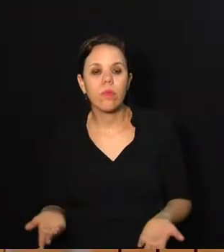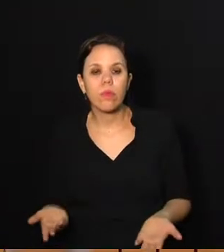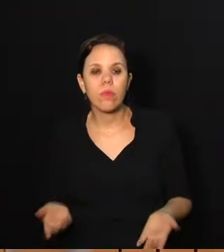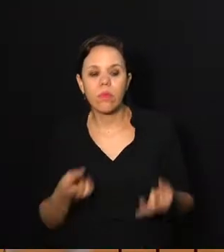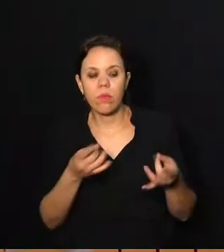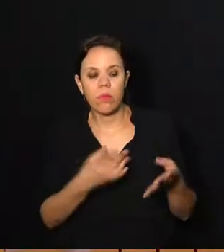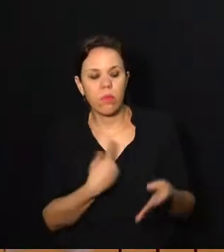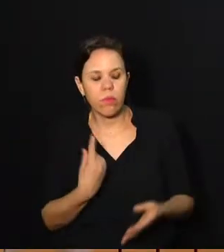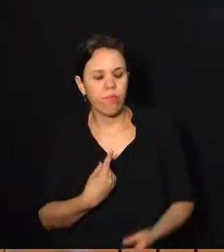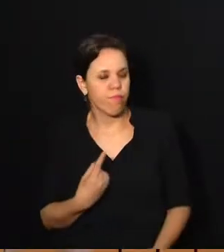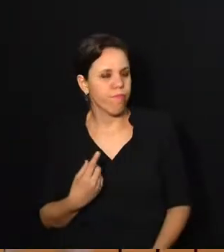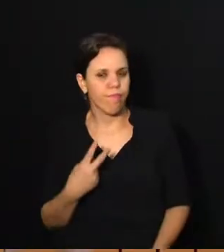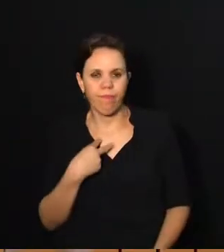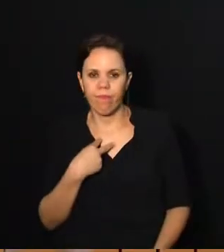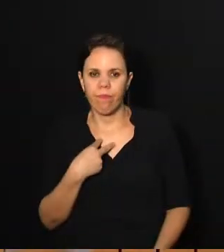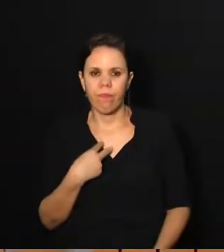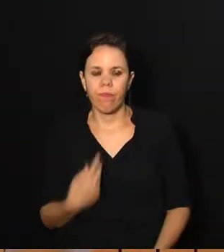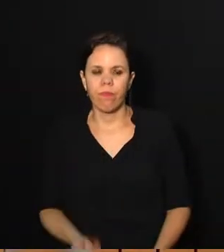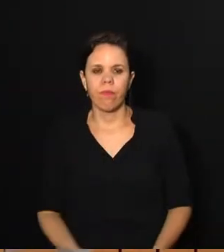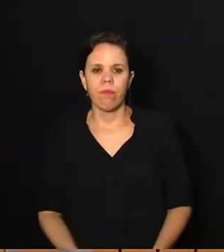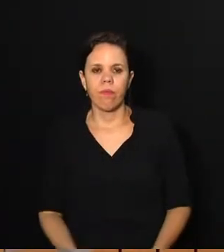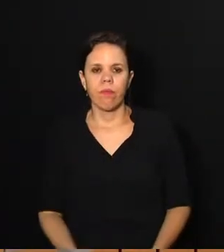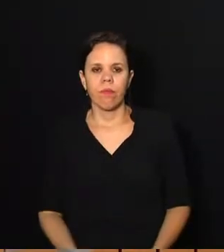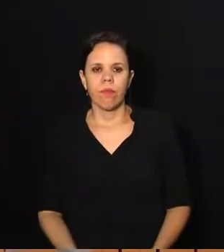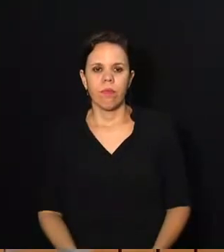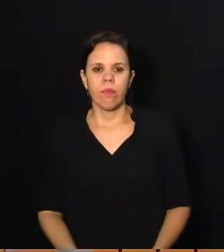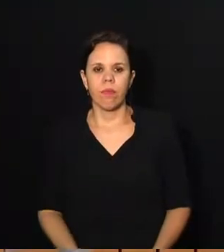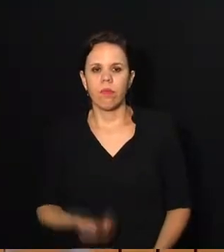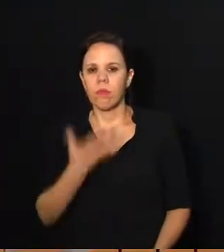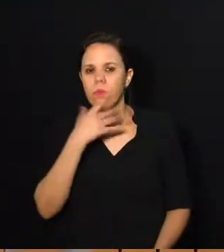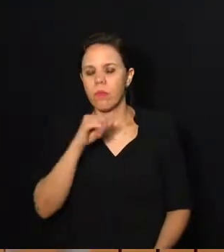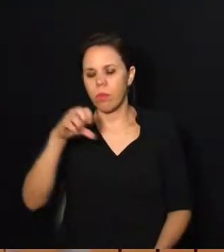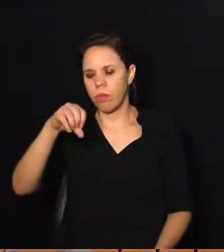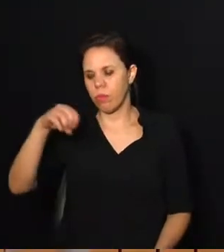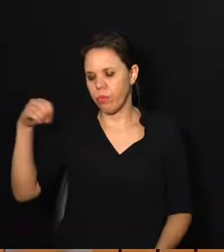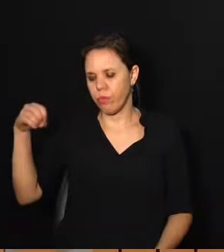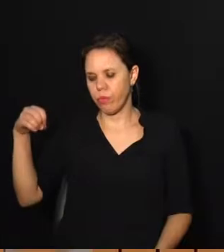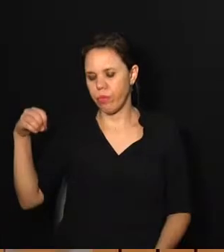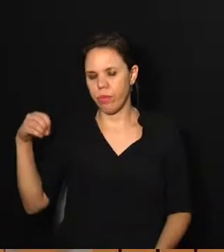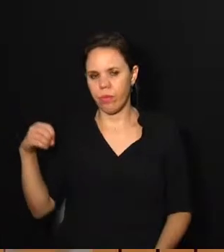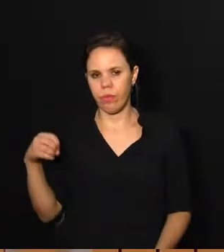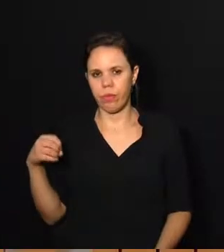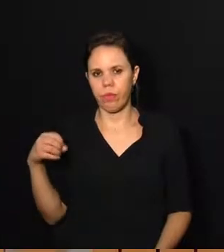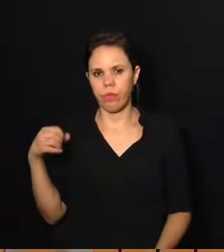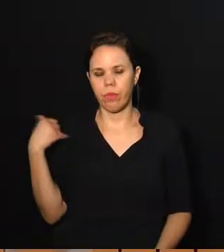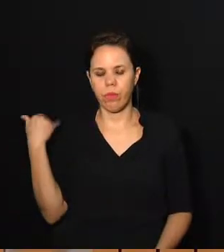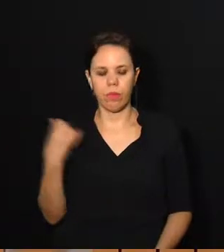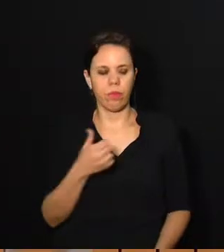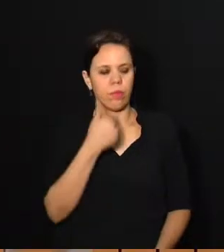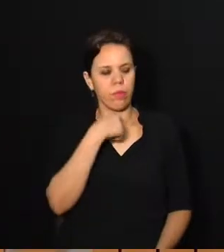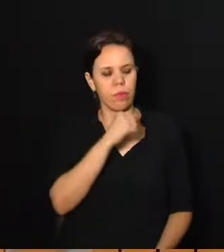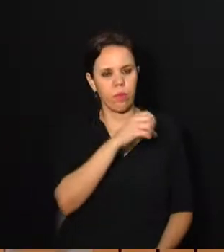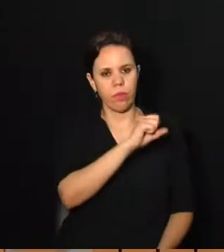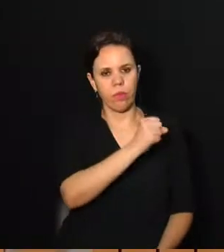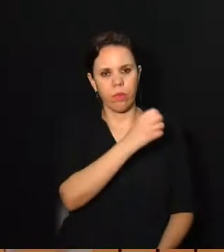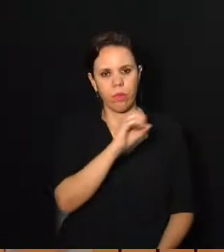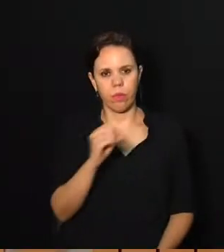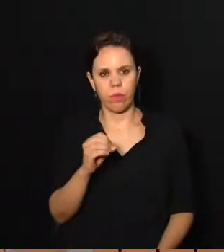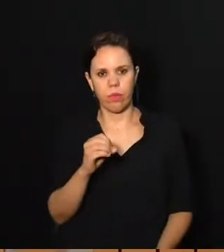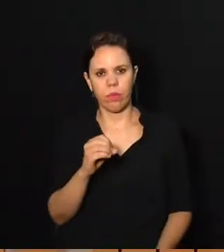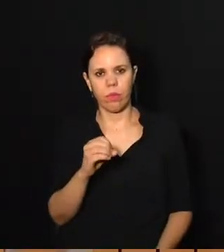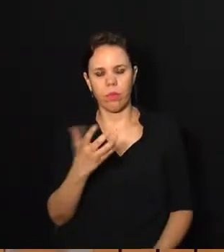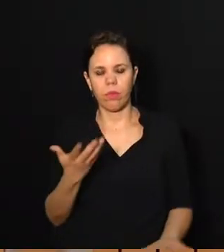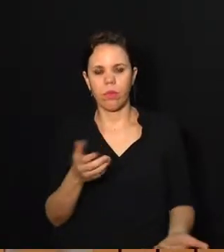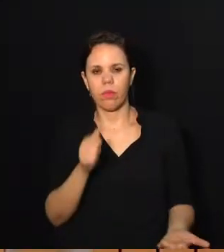Deixá-lo sozinho? Um pai com 90 anos e uma mãe com 80, com Alzheimer há